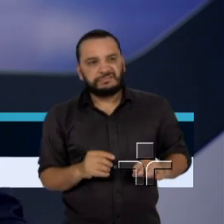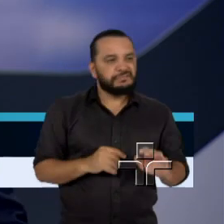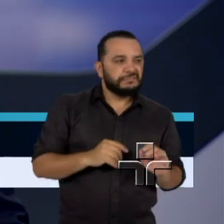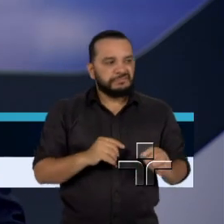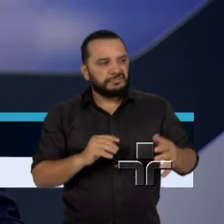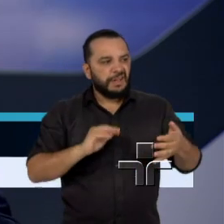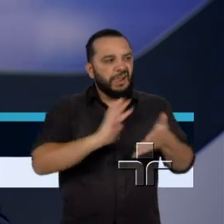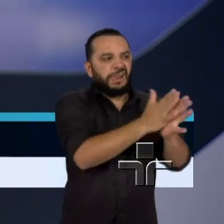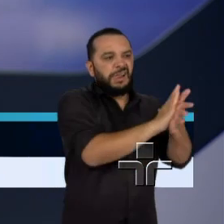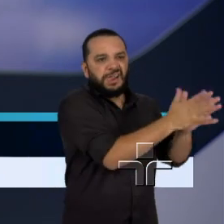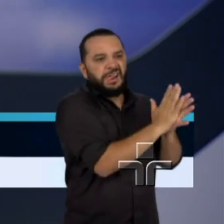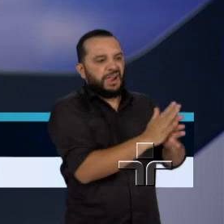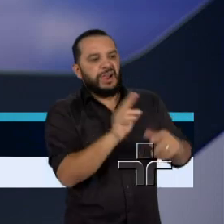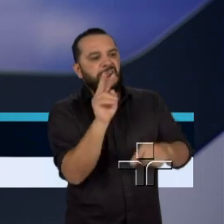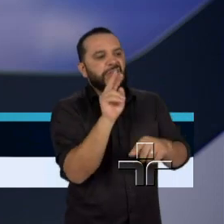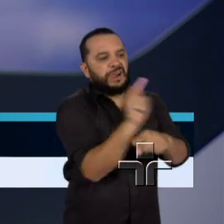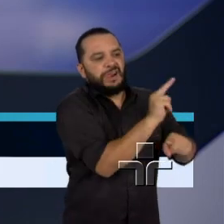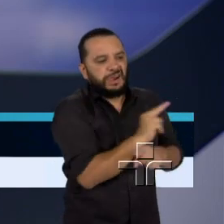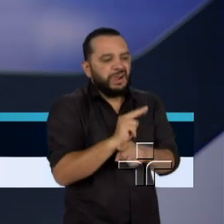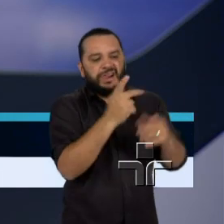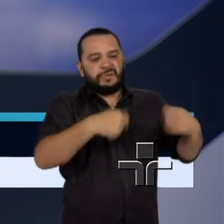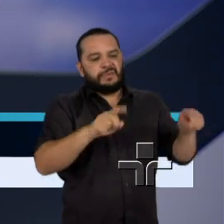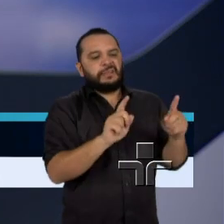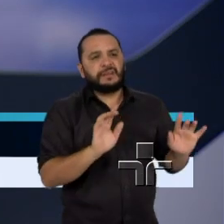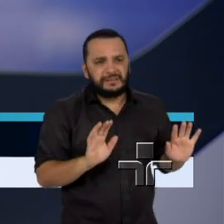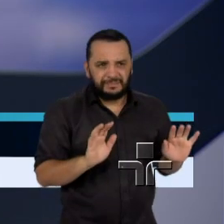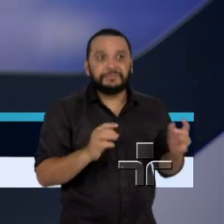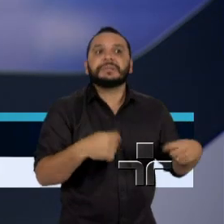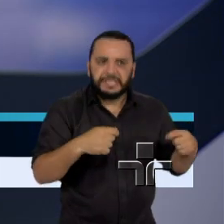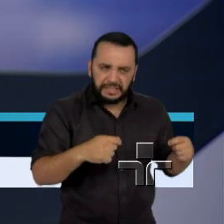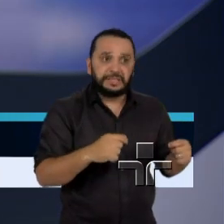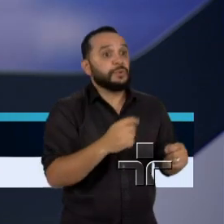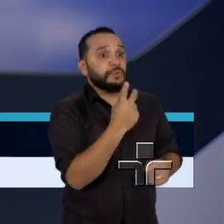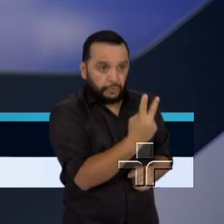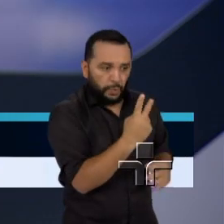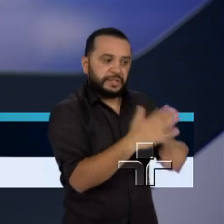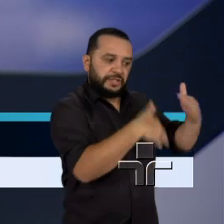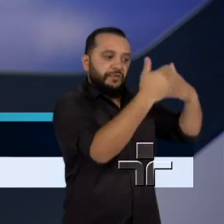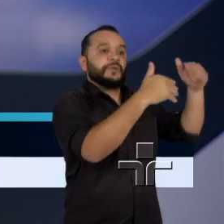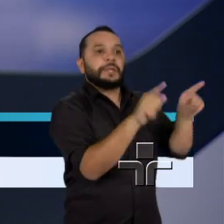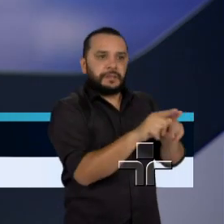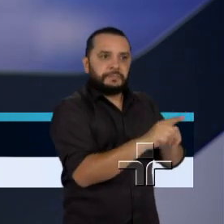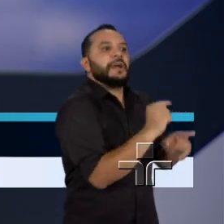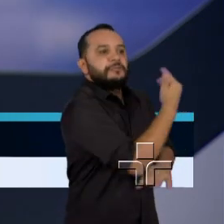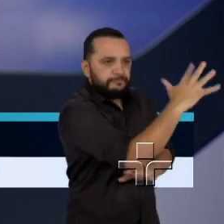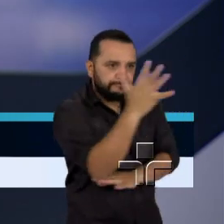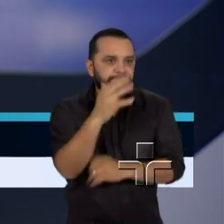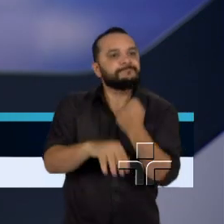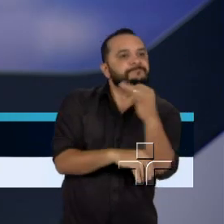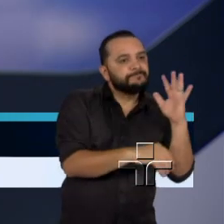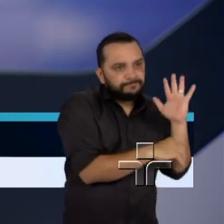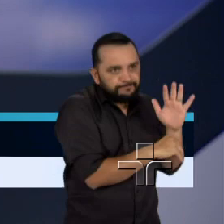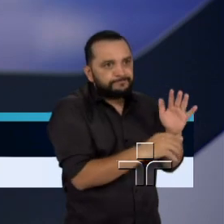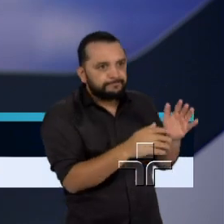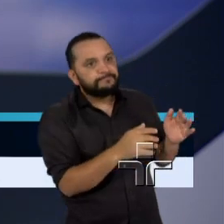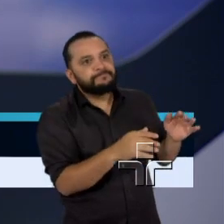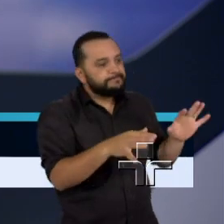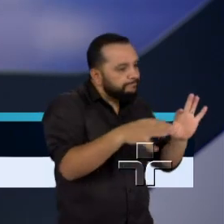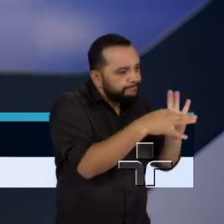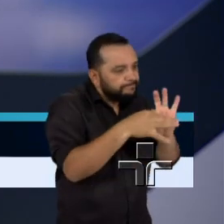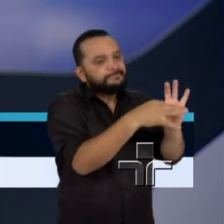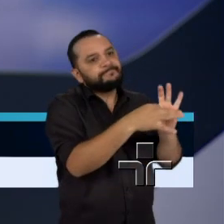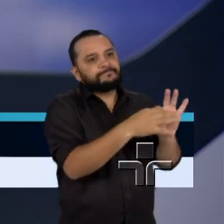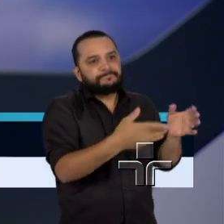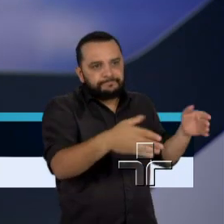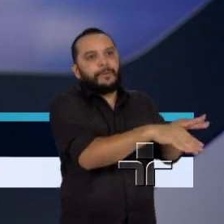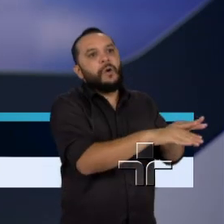de proteção ambiental e a ideia de desenvolvimento. Acho que nós temos a obrigação de buscar conciliar essas duas coisas.